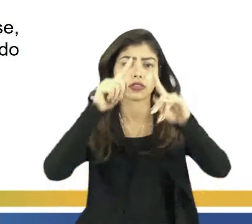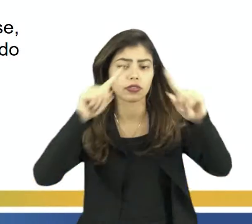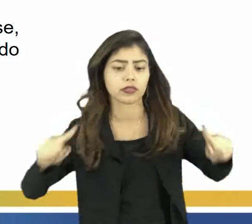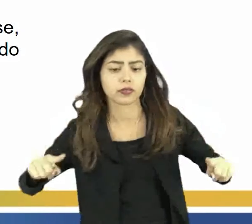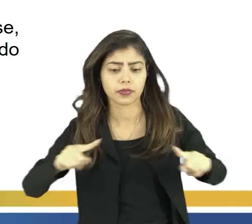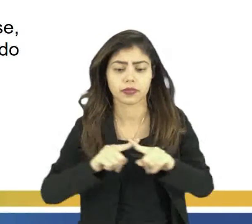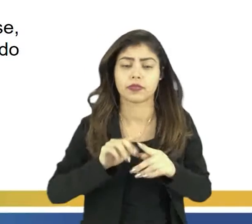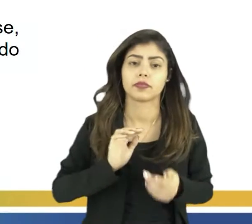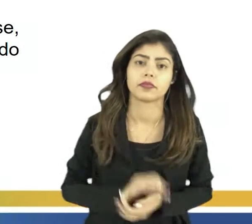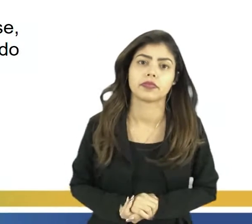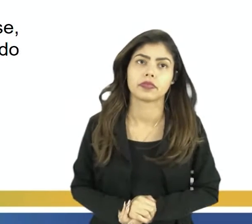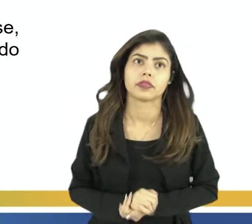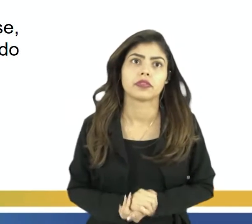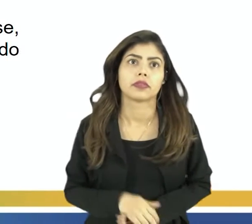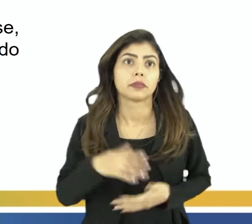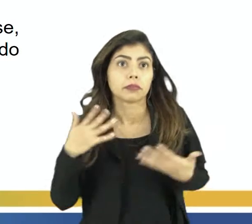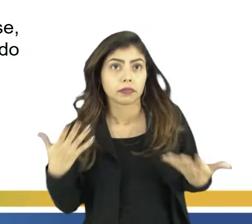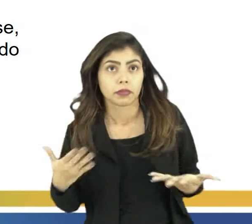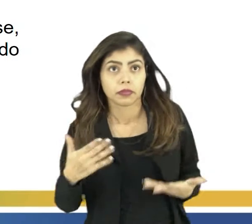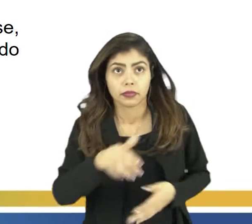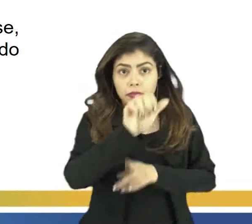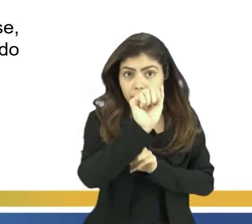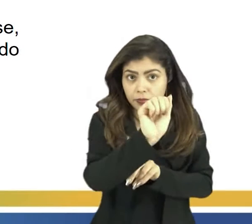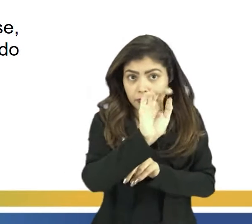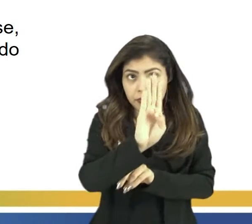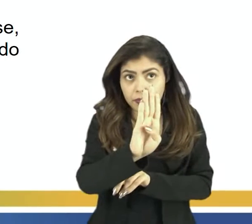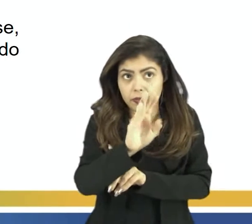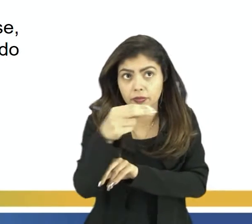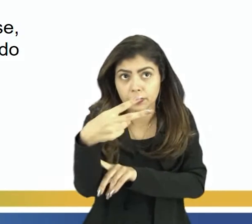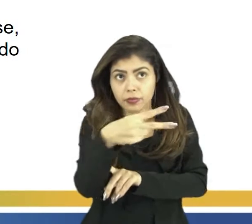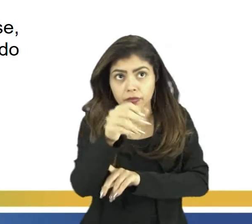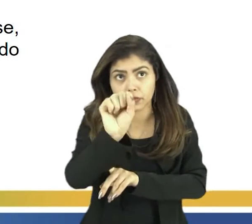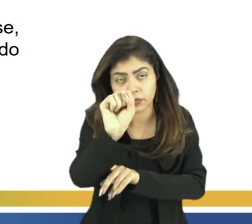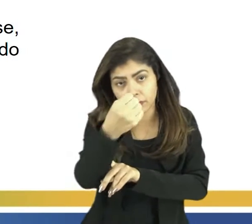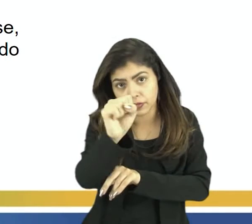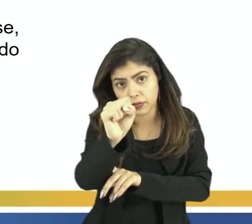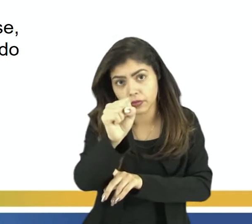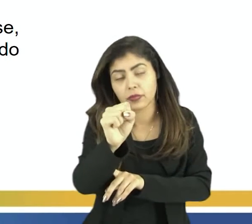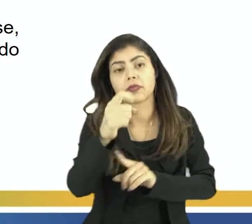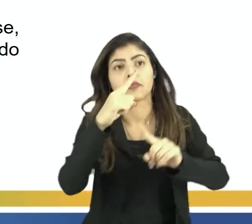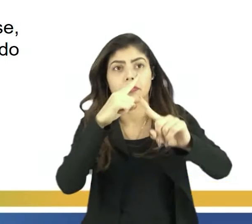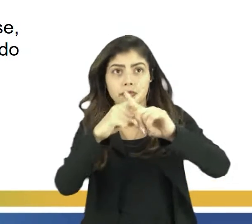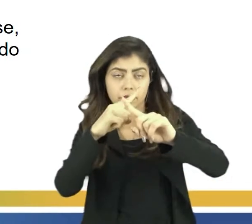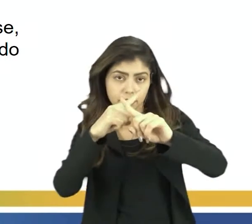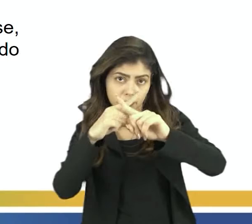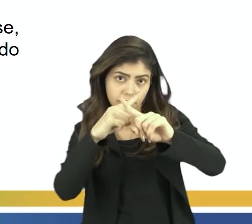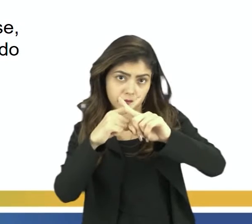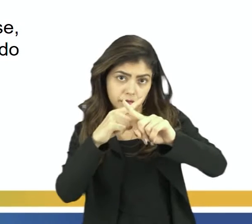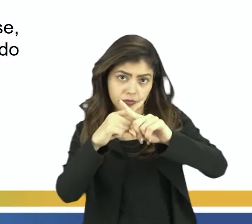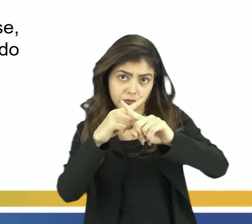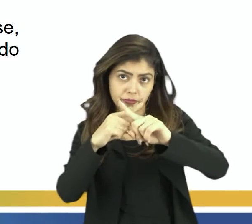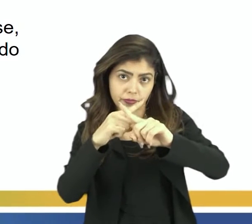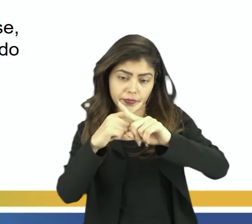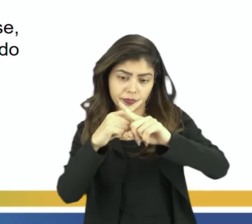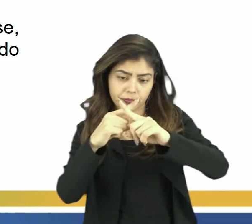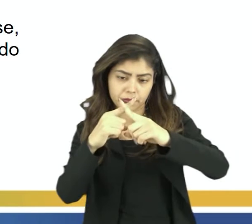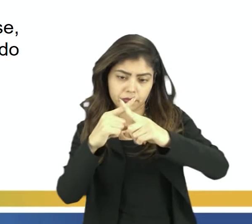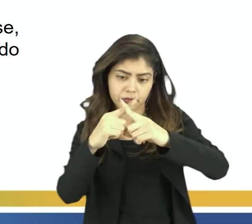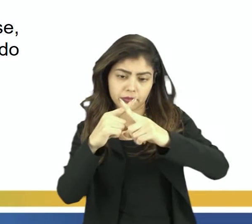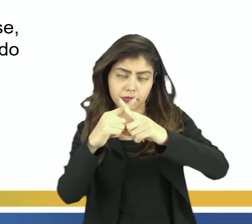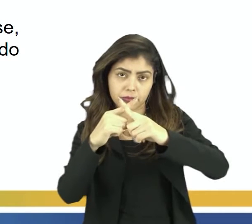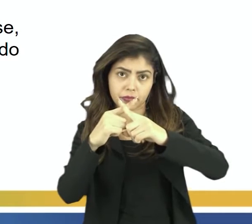triângulo. Logo, temos que a área da base é quem? 8, né, que foi o meu dado do meu centímetro ali, ó, dos